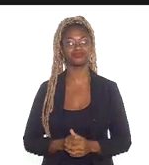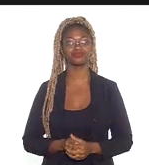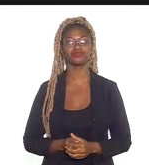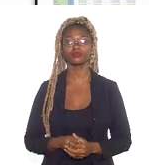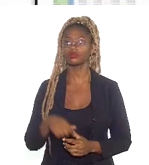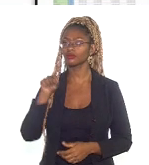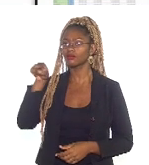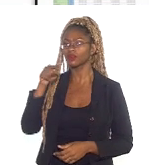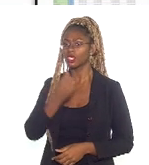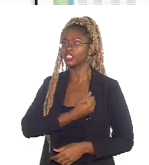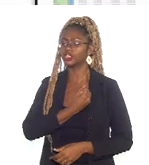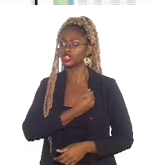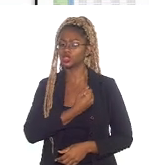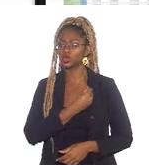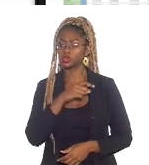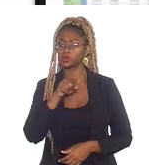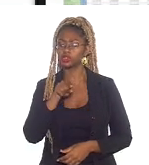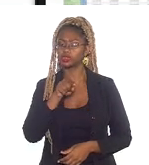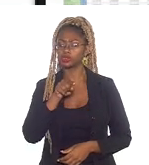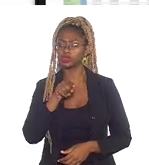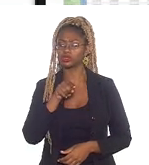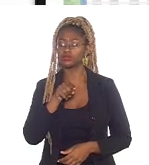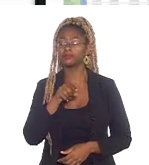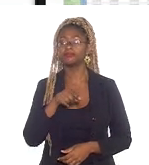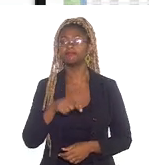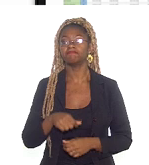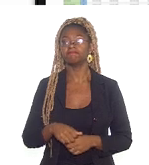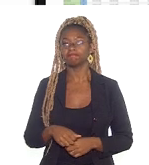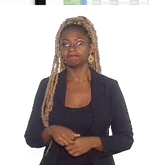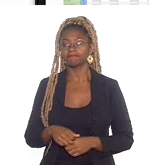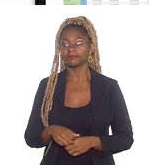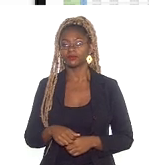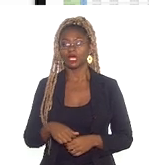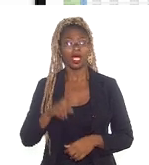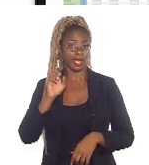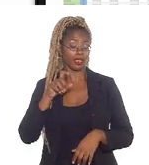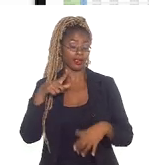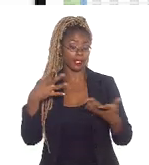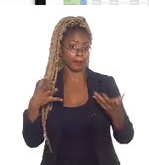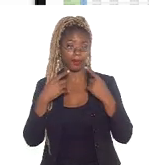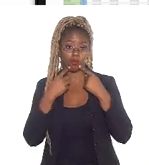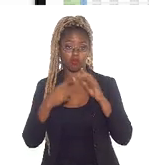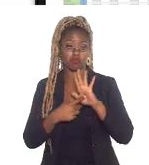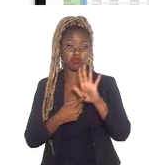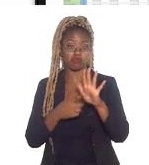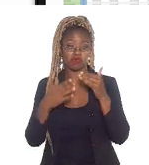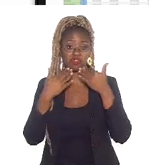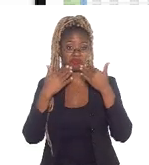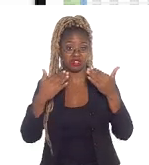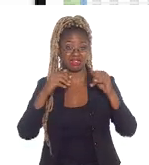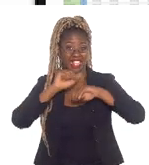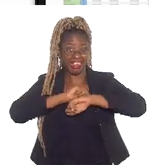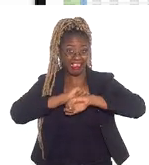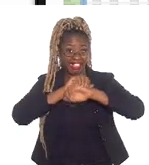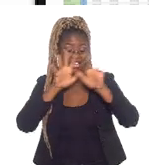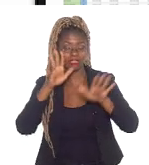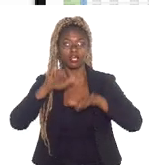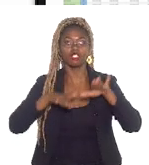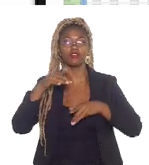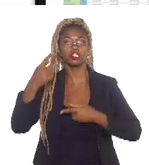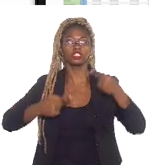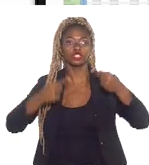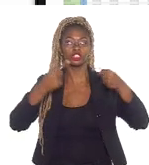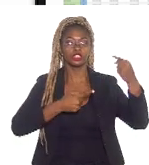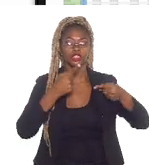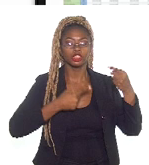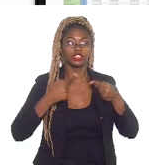esse número aqui é para que fique claro que muitas vezes existe uma discussão, né,